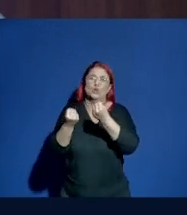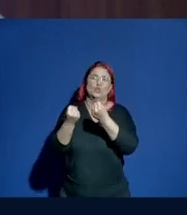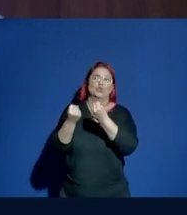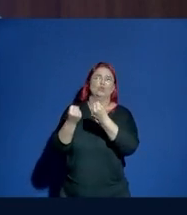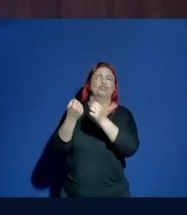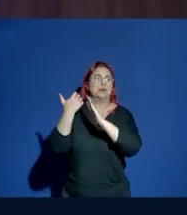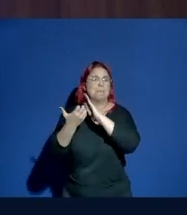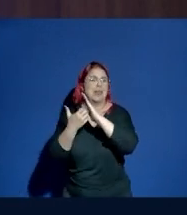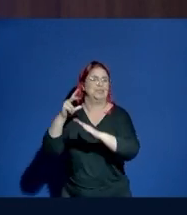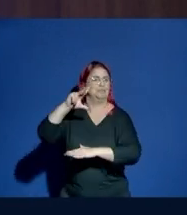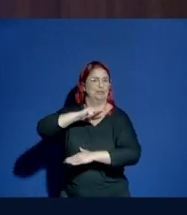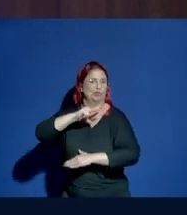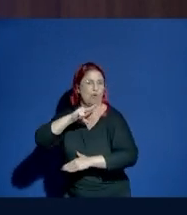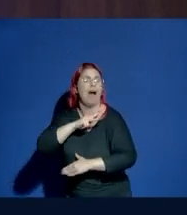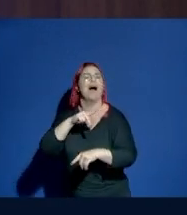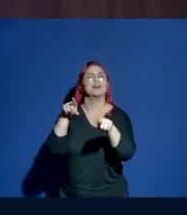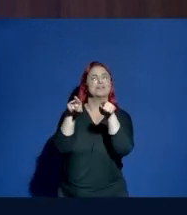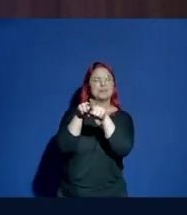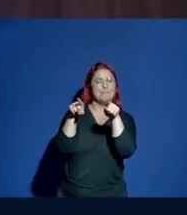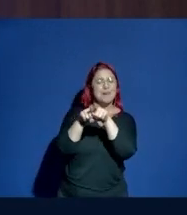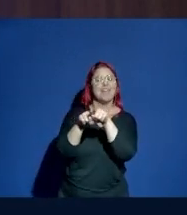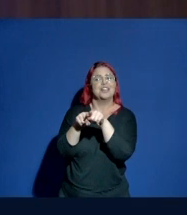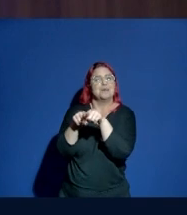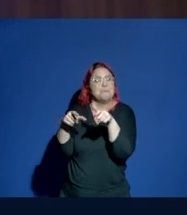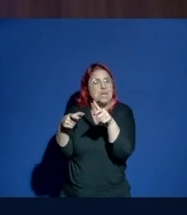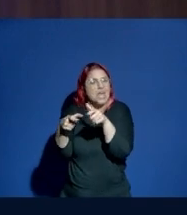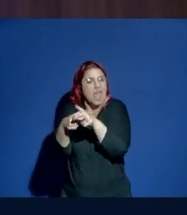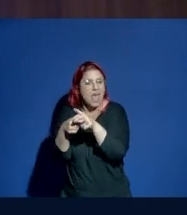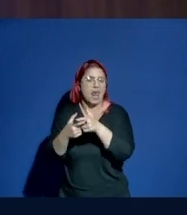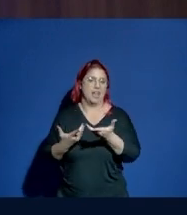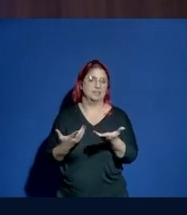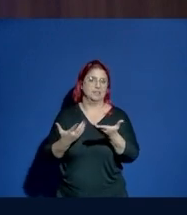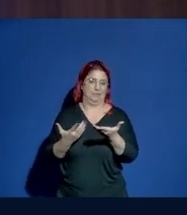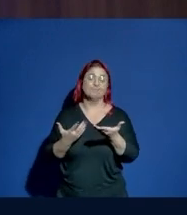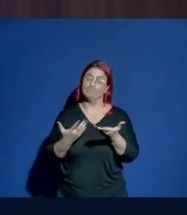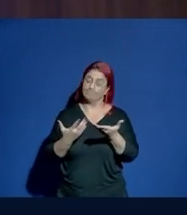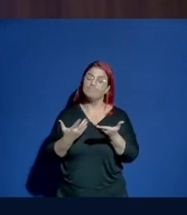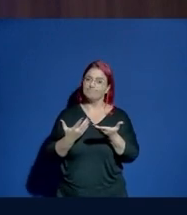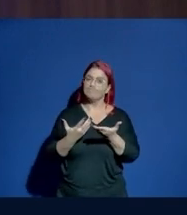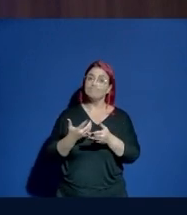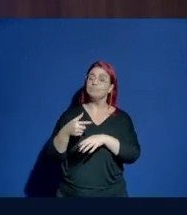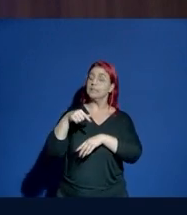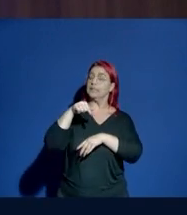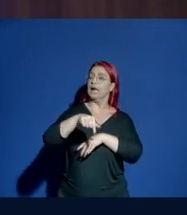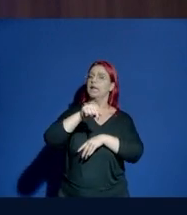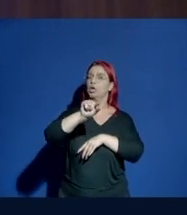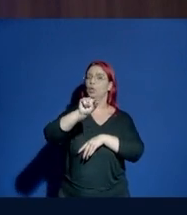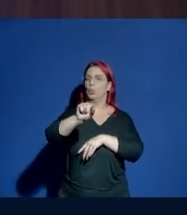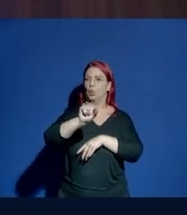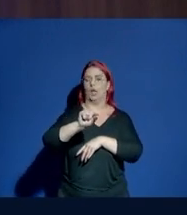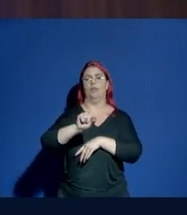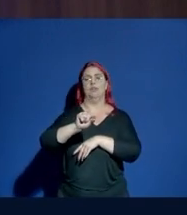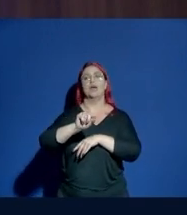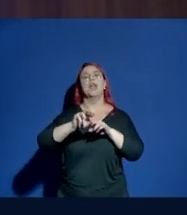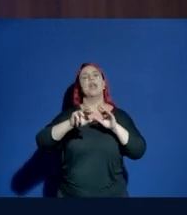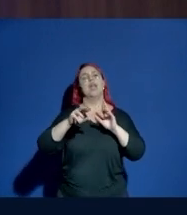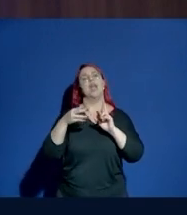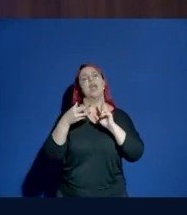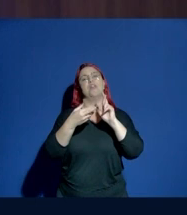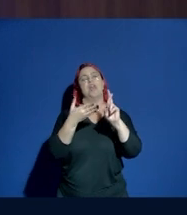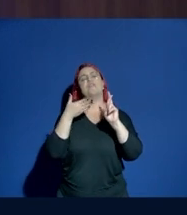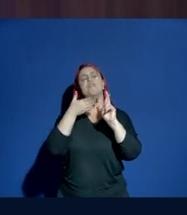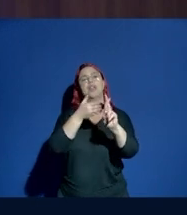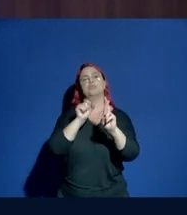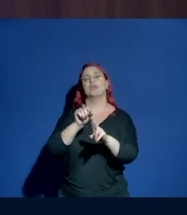privadas de iniciativas pequenas e aqui sempre fazendo uma referência um grande magnífico trabalho